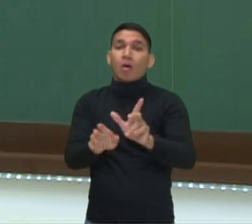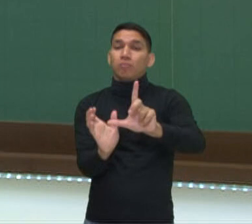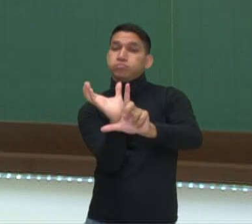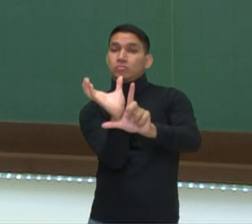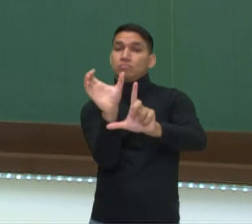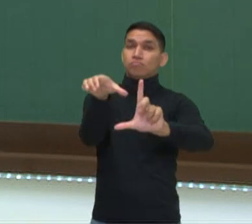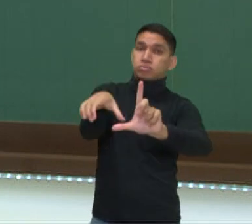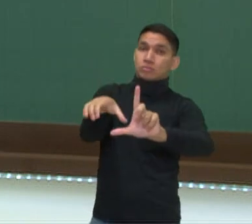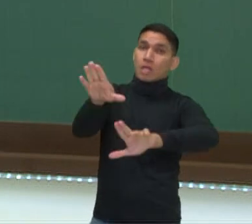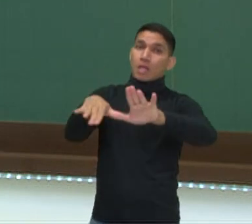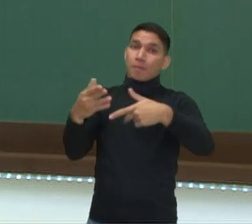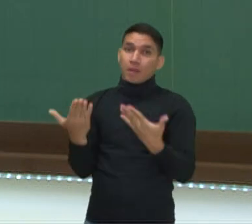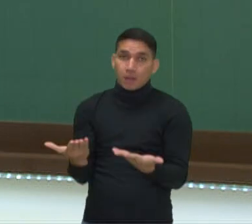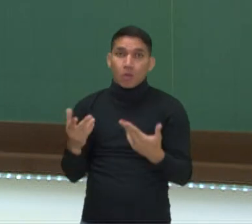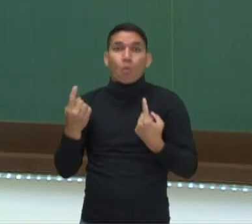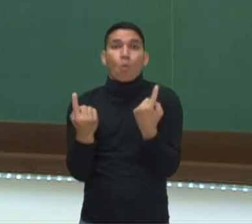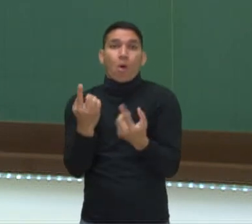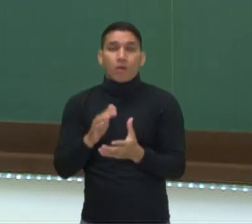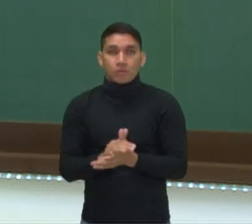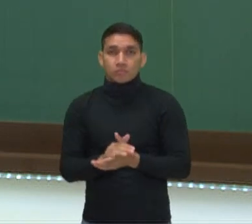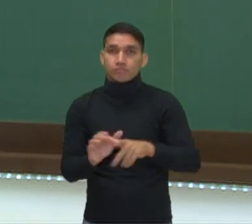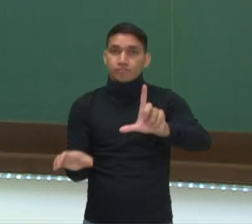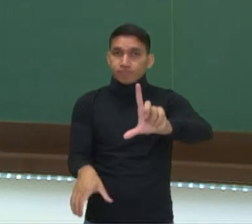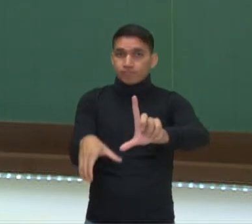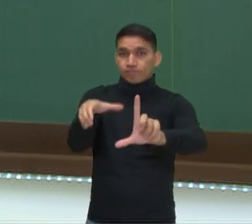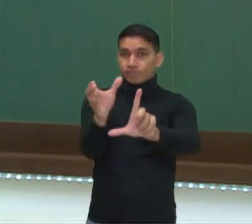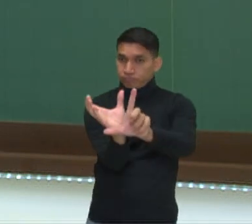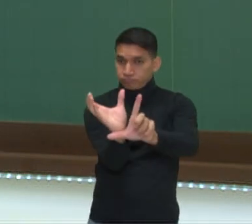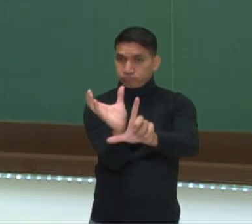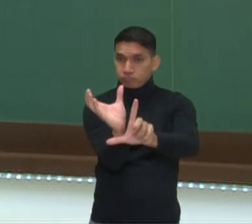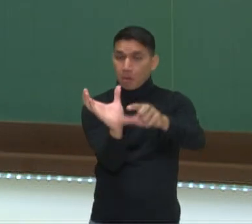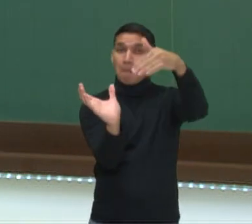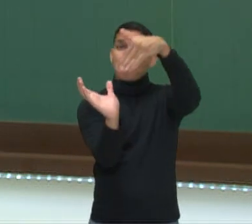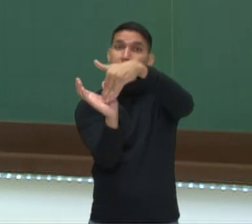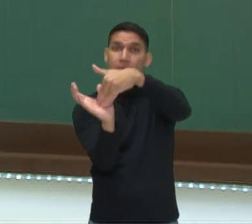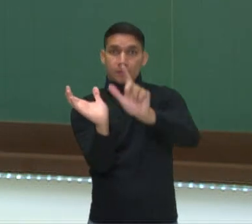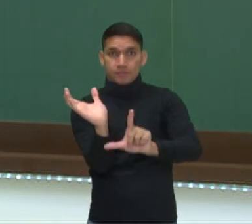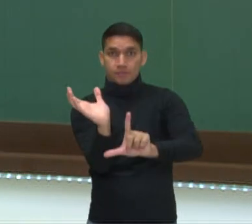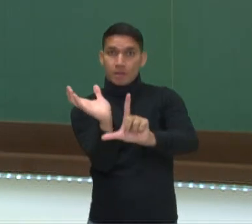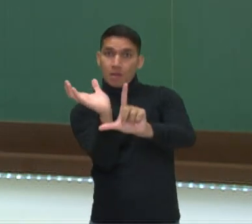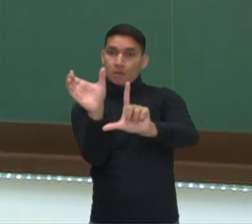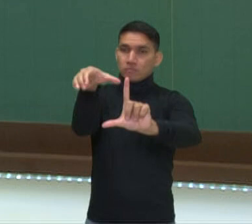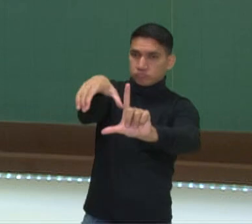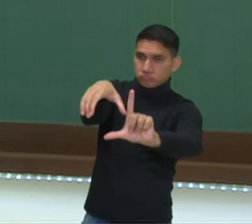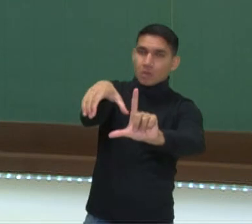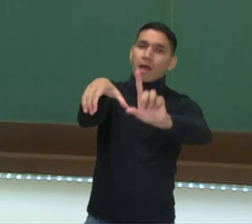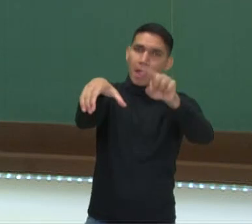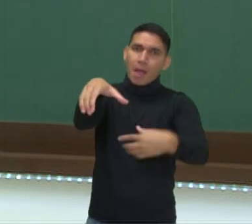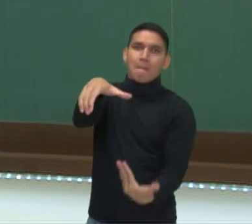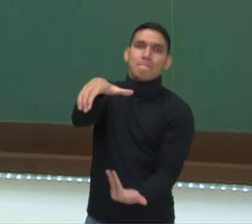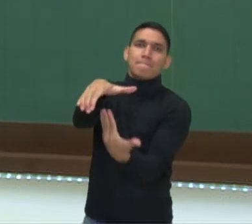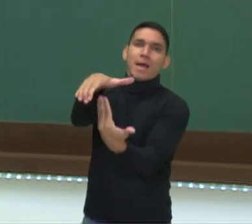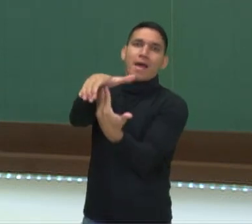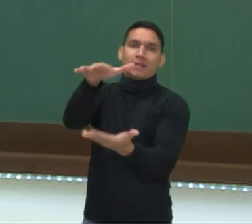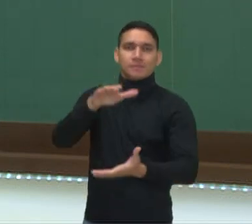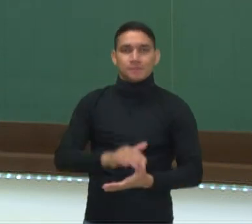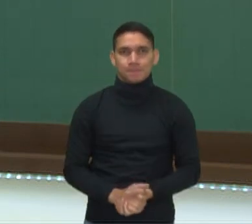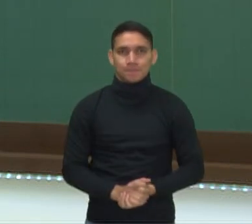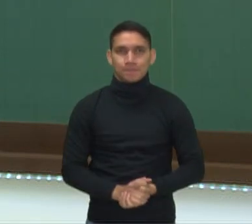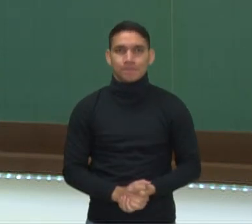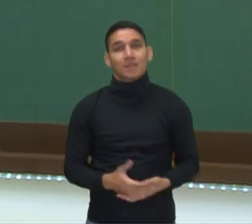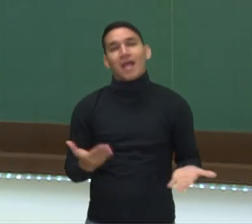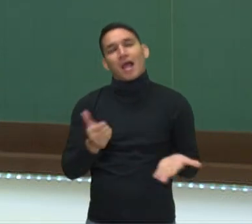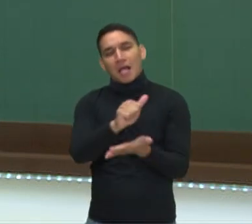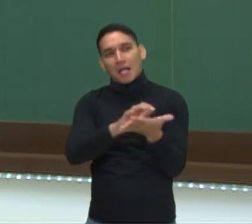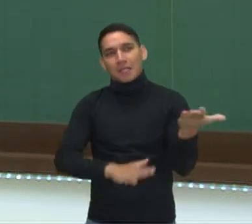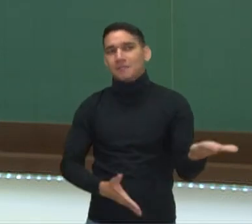parábola. Concavidade voltada para cima, valor de mínimo. Voltada para baixo, valor de máximo. E vamos